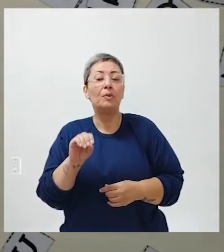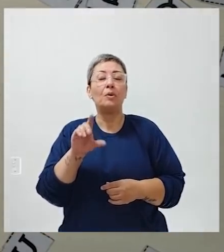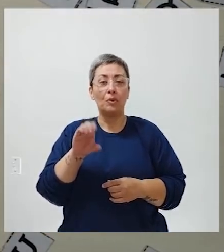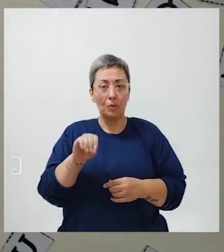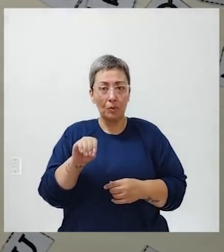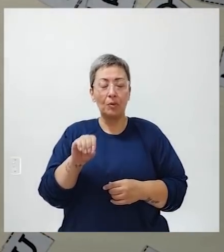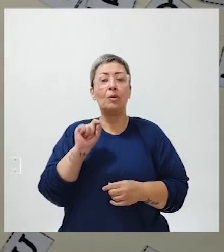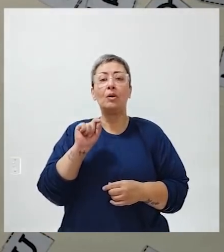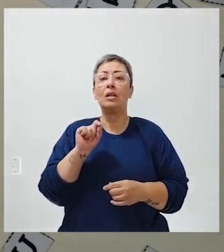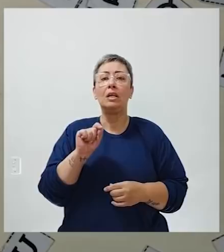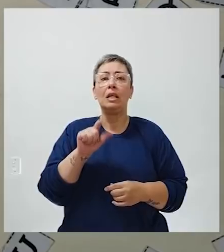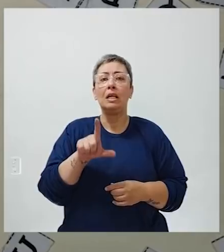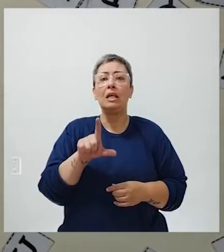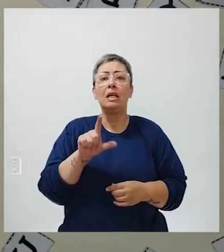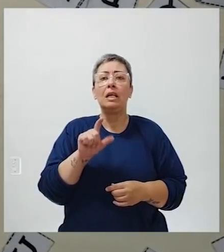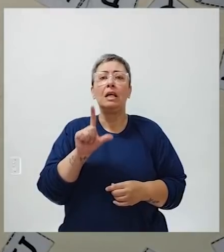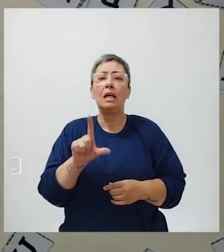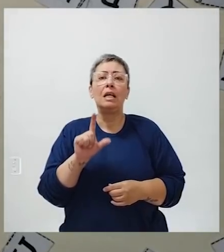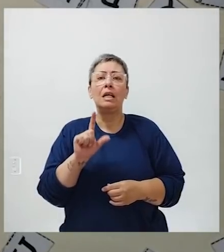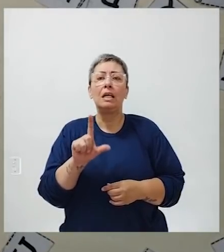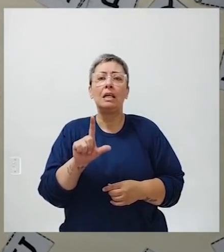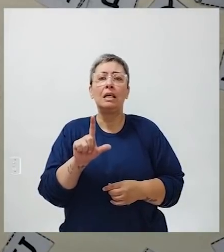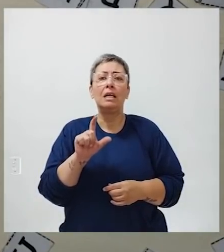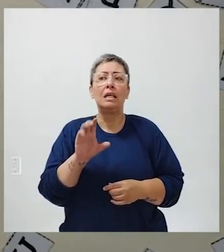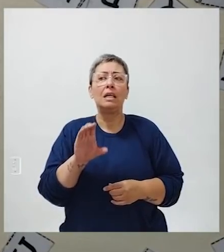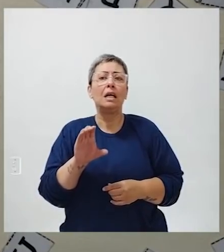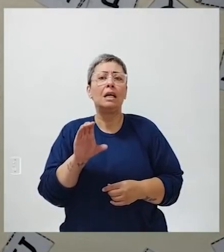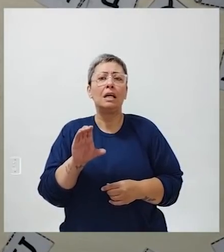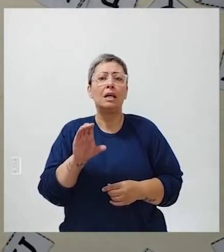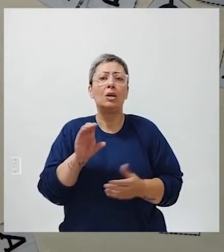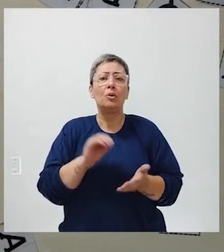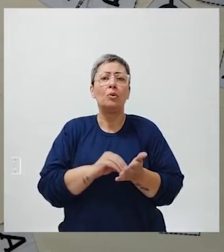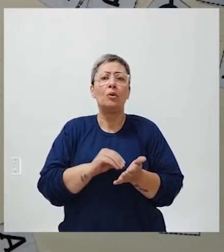Pico-co. Que letra faz? Quem faz?